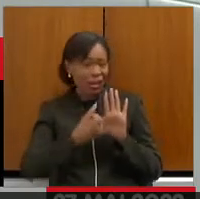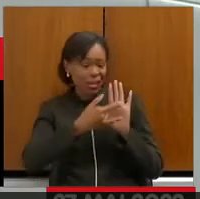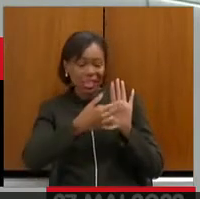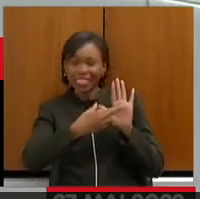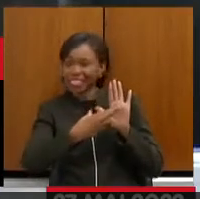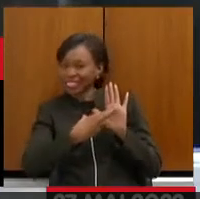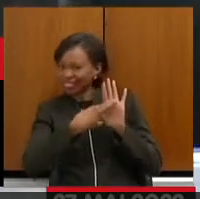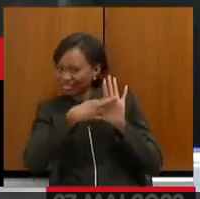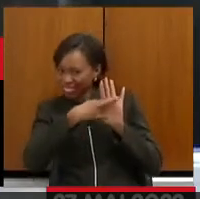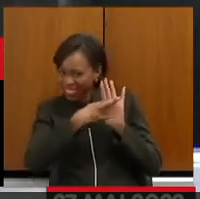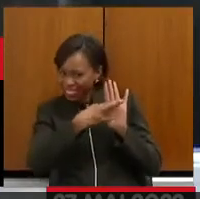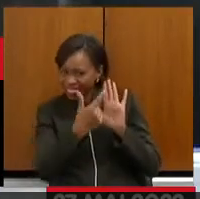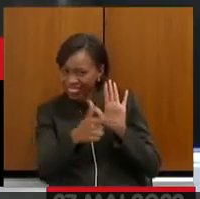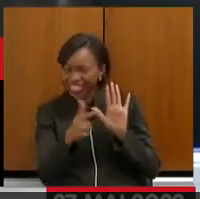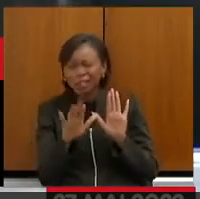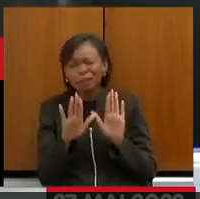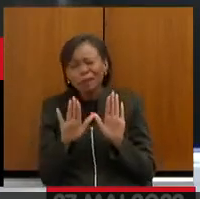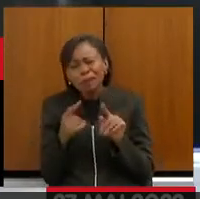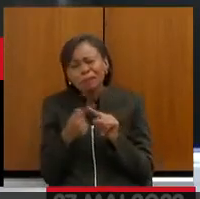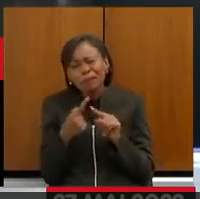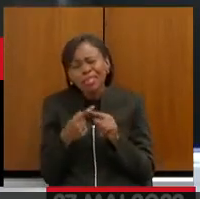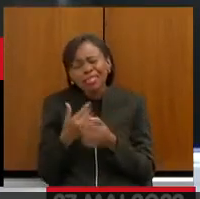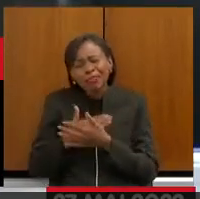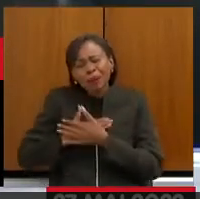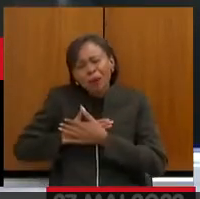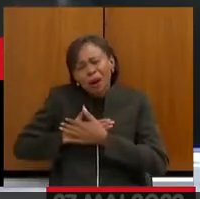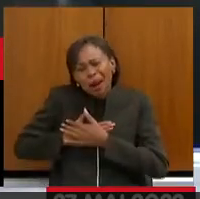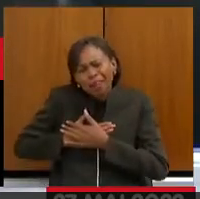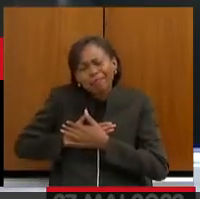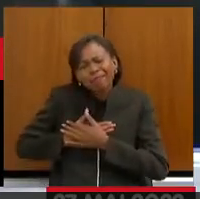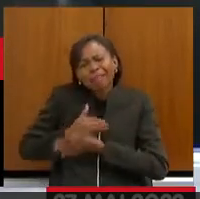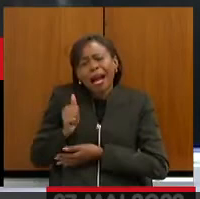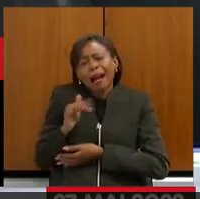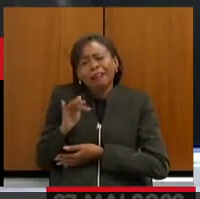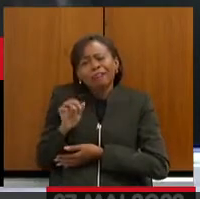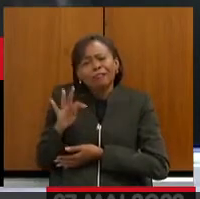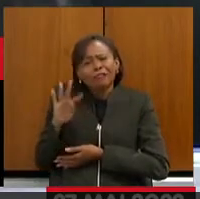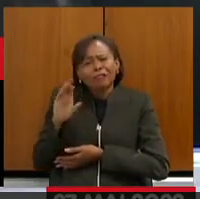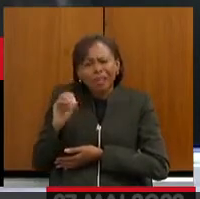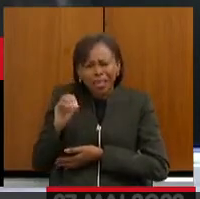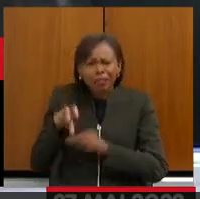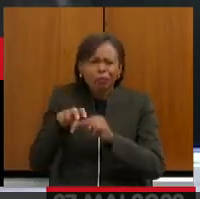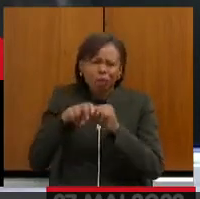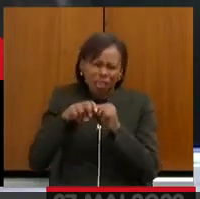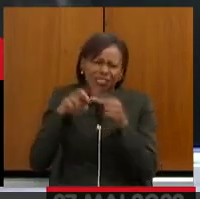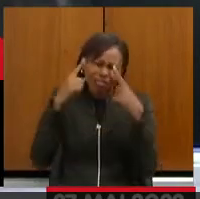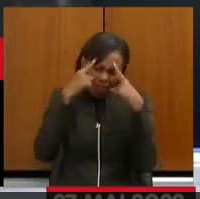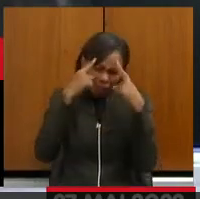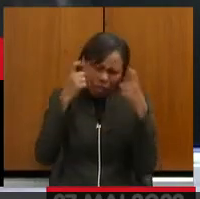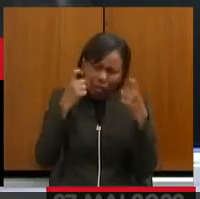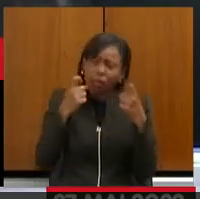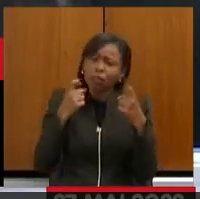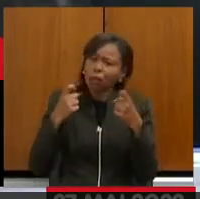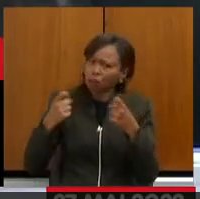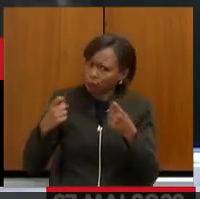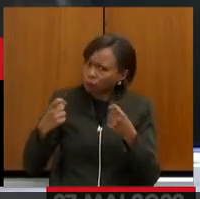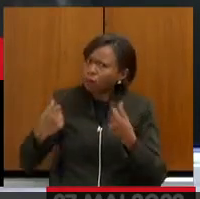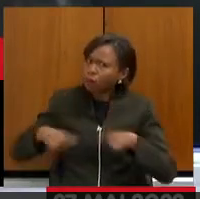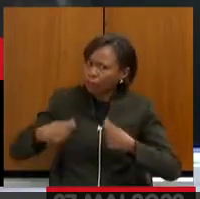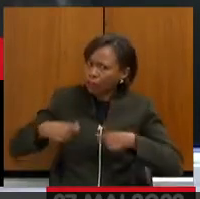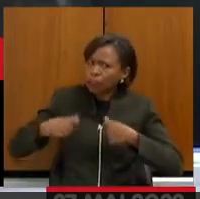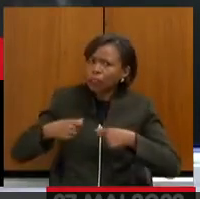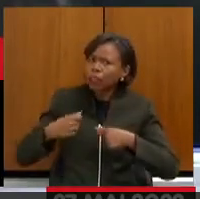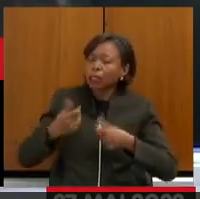é porque o afeto em termos de violência desesperança revolucionaram e a gente não